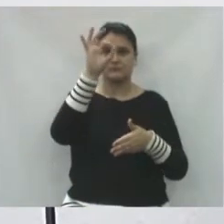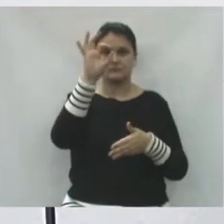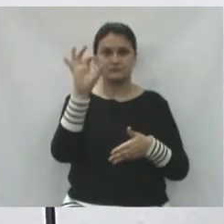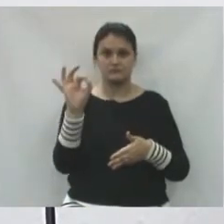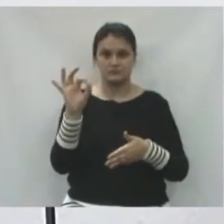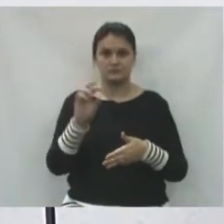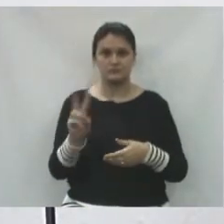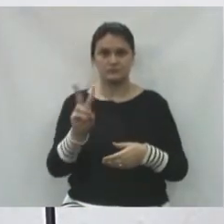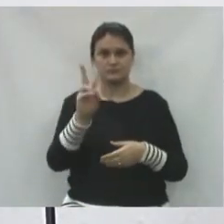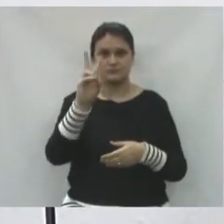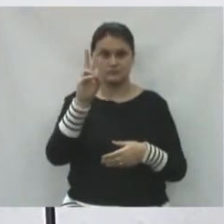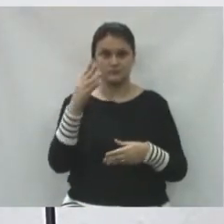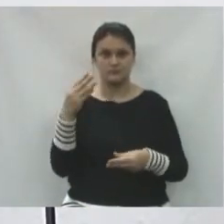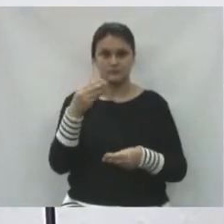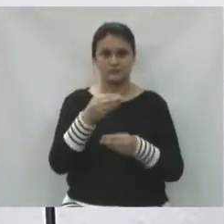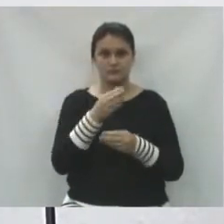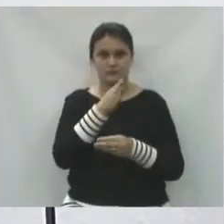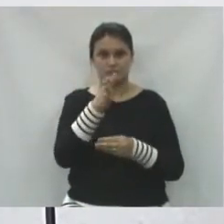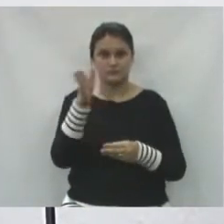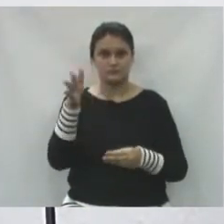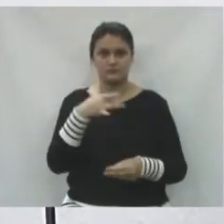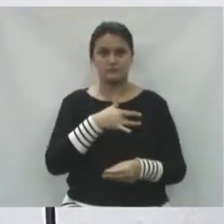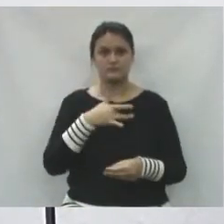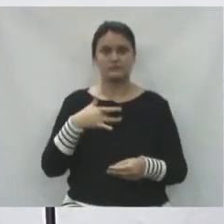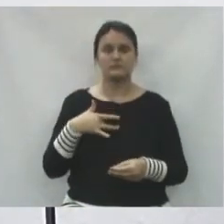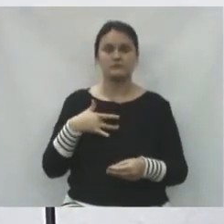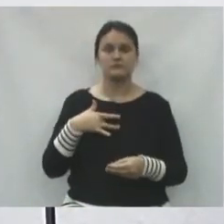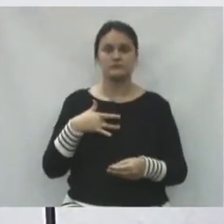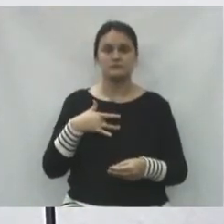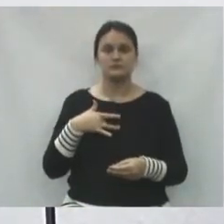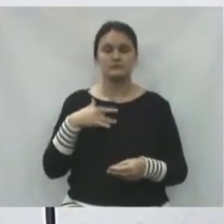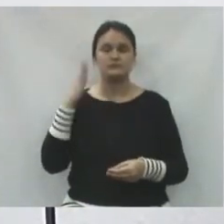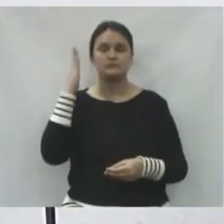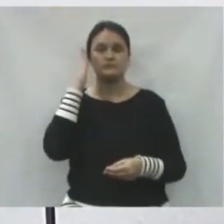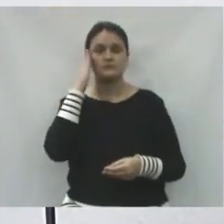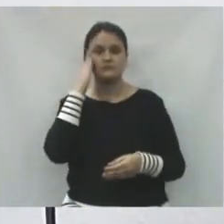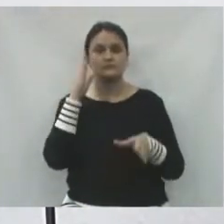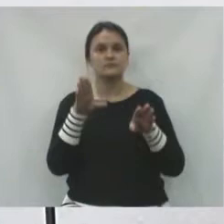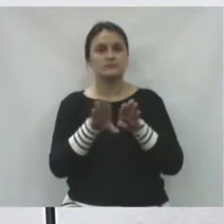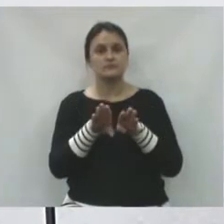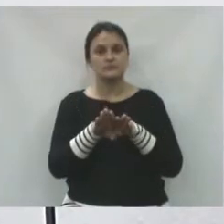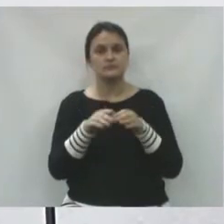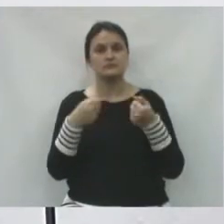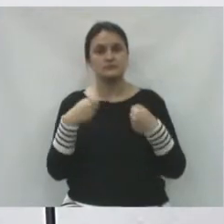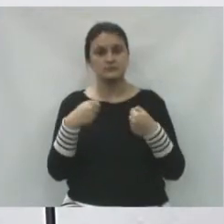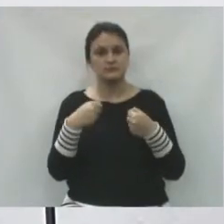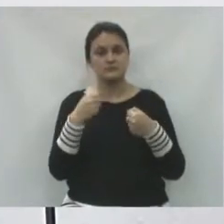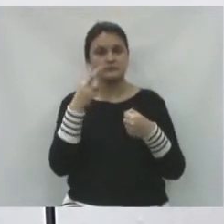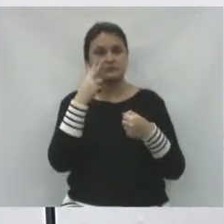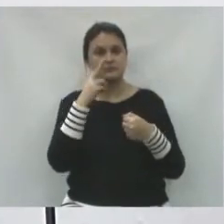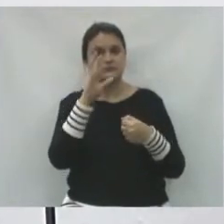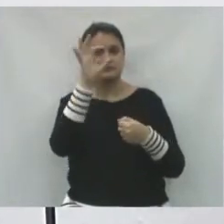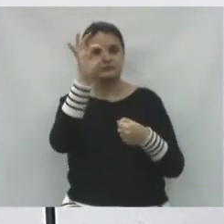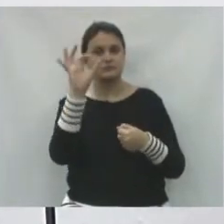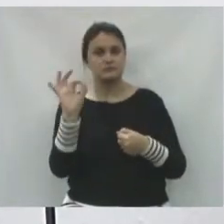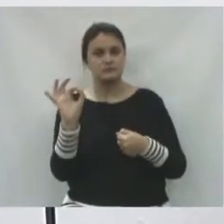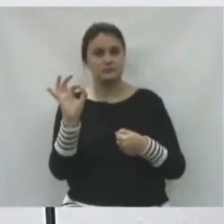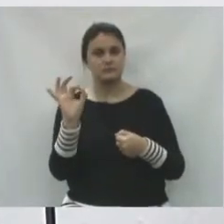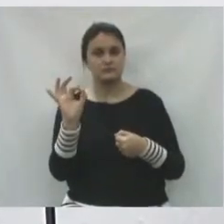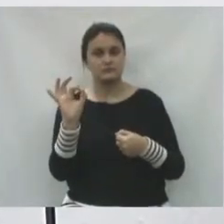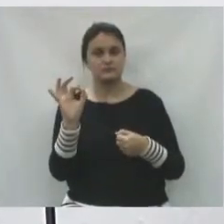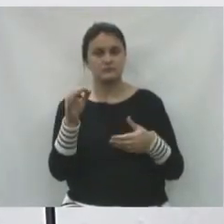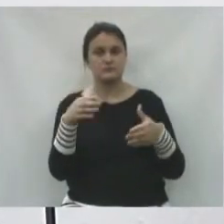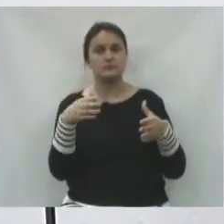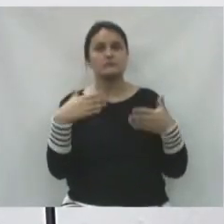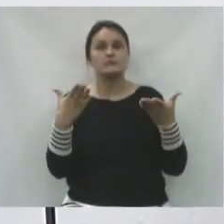50% dos valores das emendas individuais para a área de saúde. Entenderam também pela necessidade de prever percentual